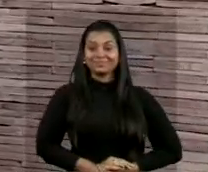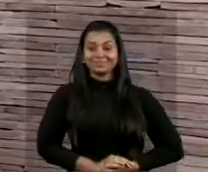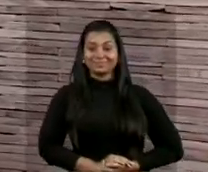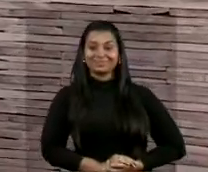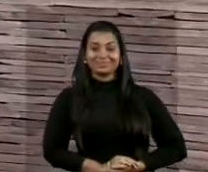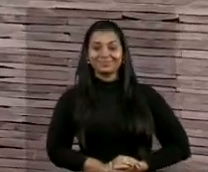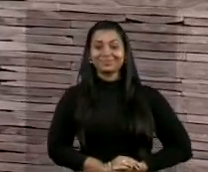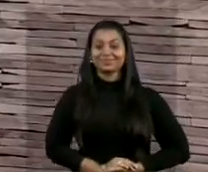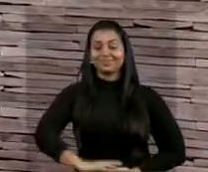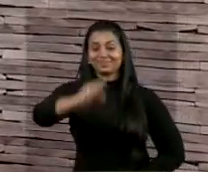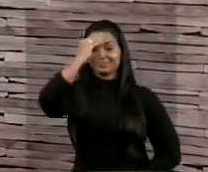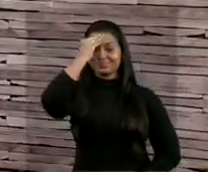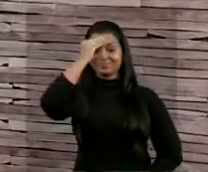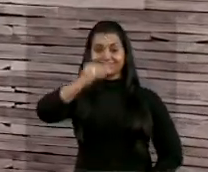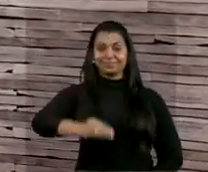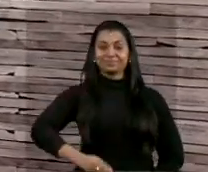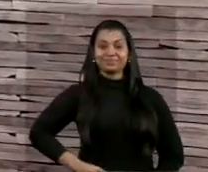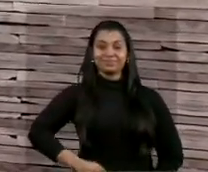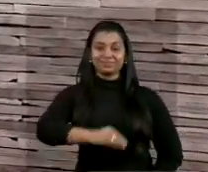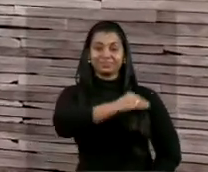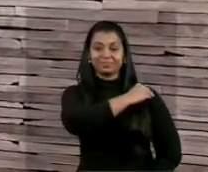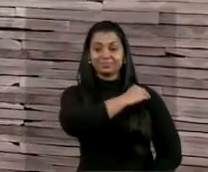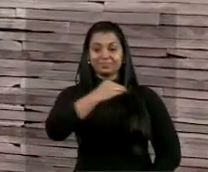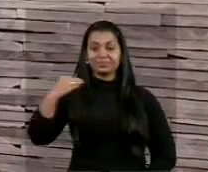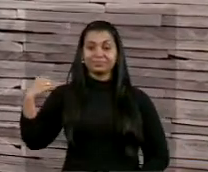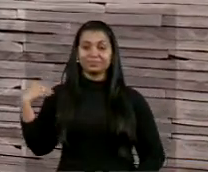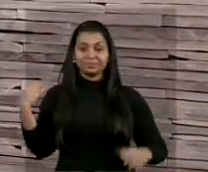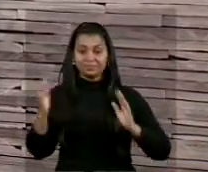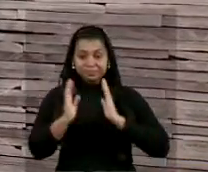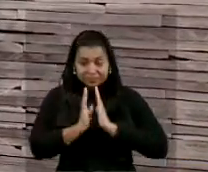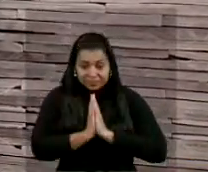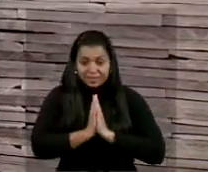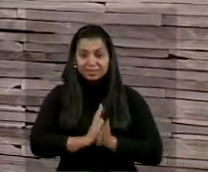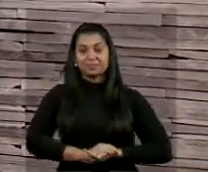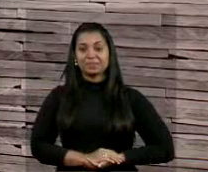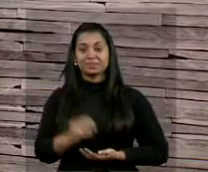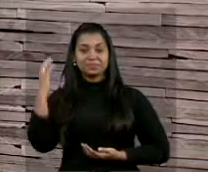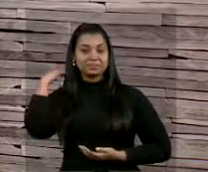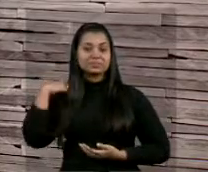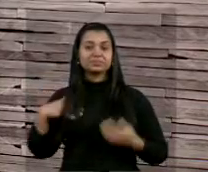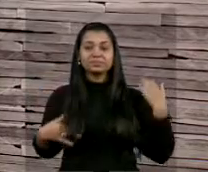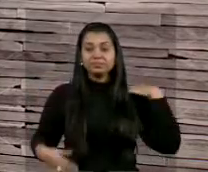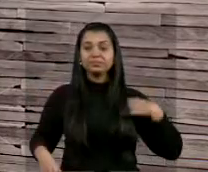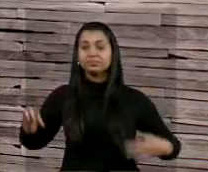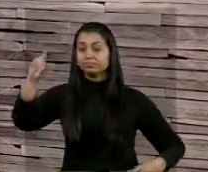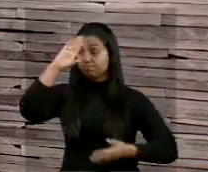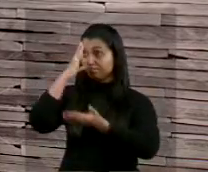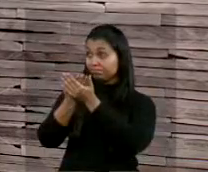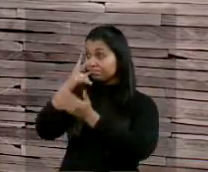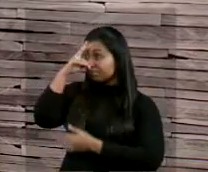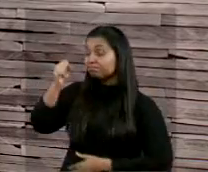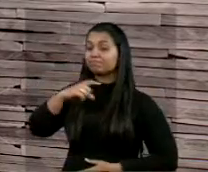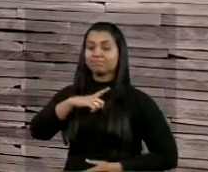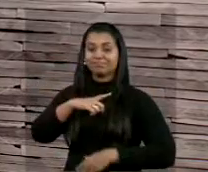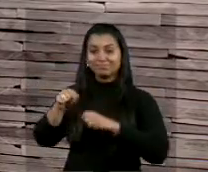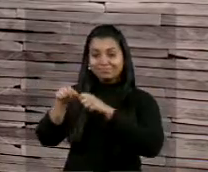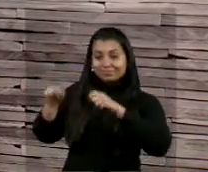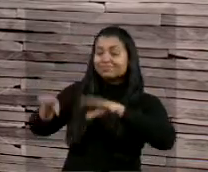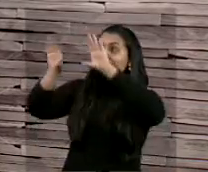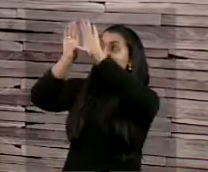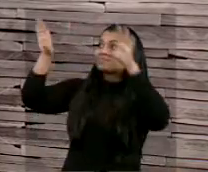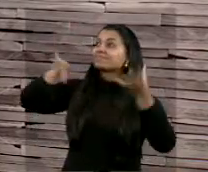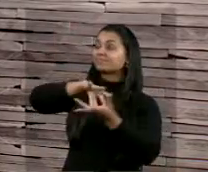intercede por nós. Em nome do Pai e do Filho e do Espírito Santo. Amém. Creio em Deus Pai